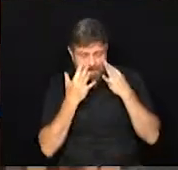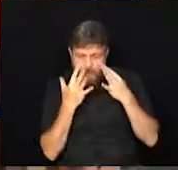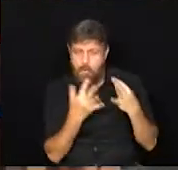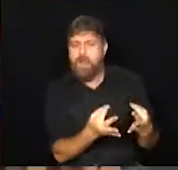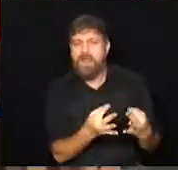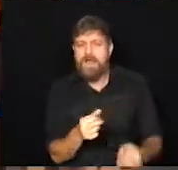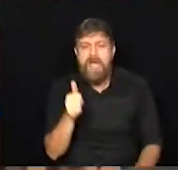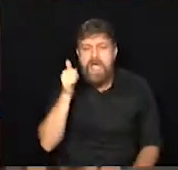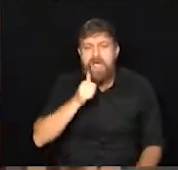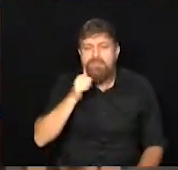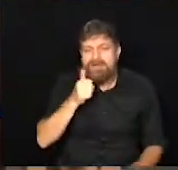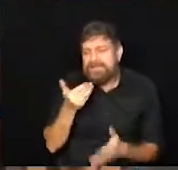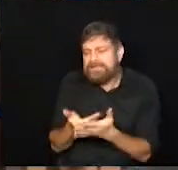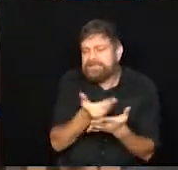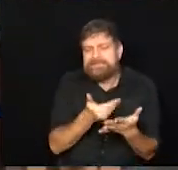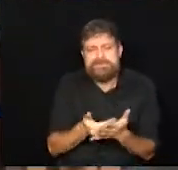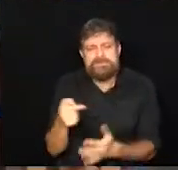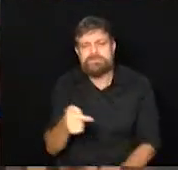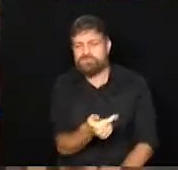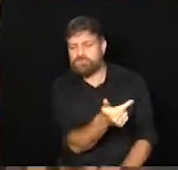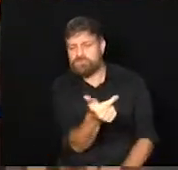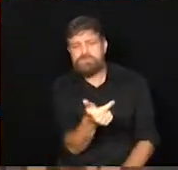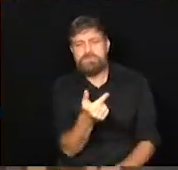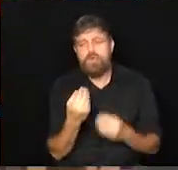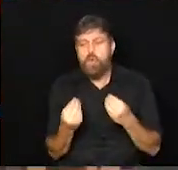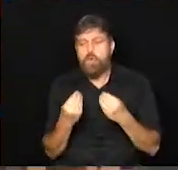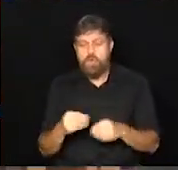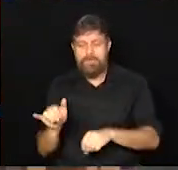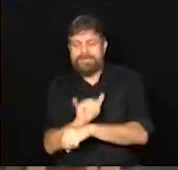também, né, do poder público, fazer